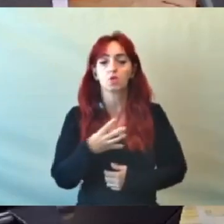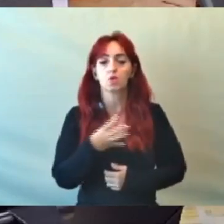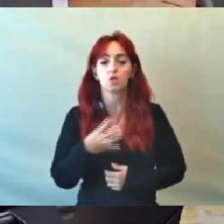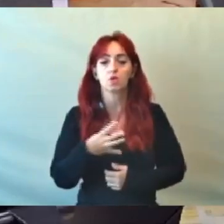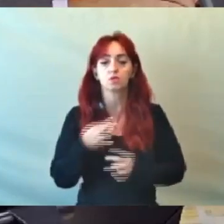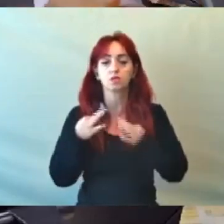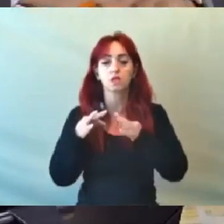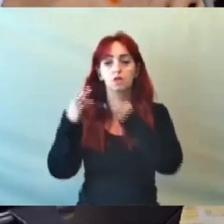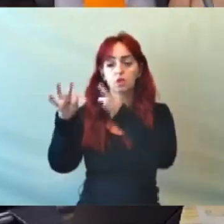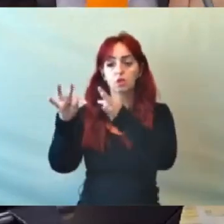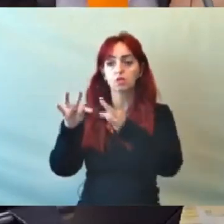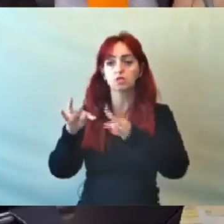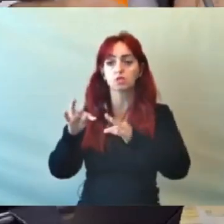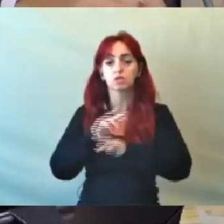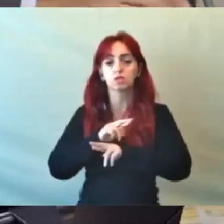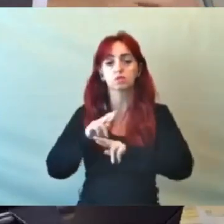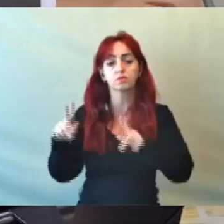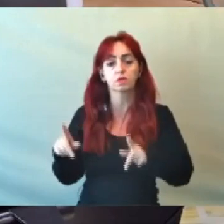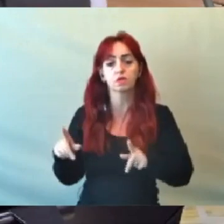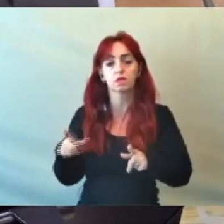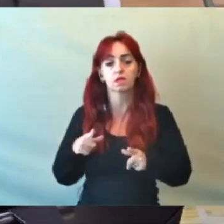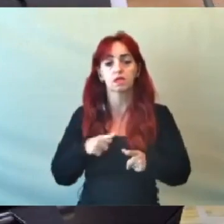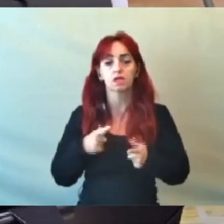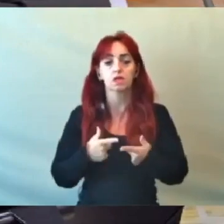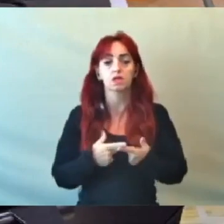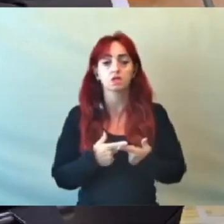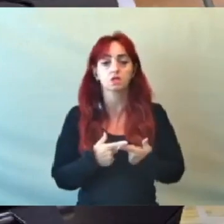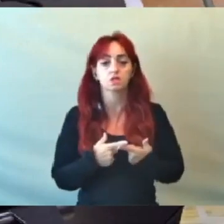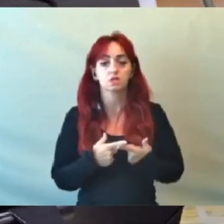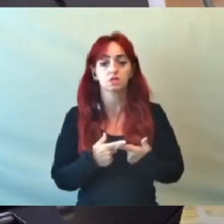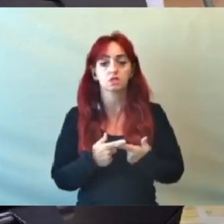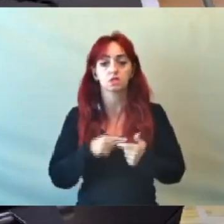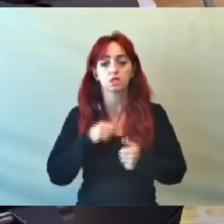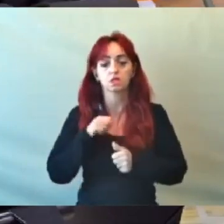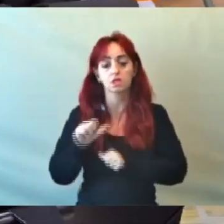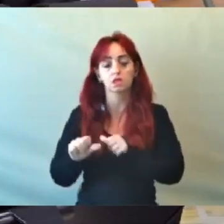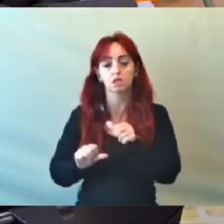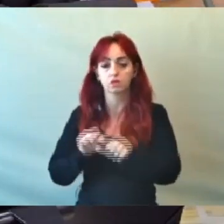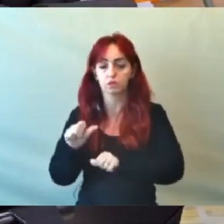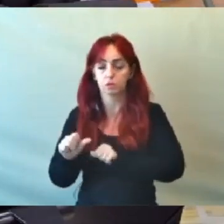a recuperação de um corpo como a Pampulha. E aí,